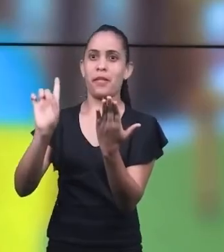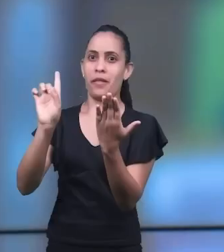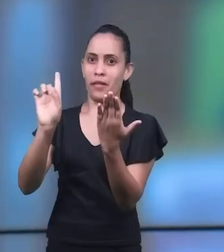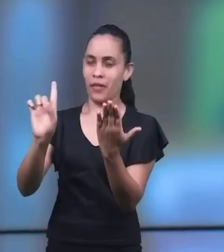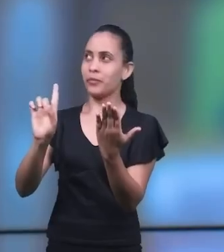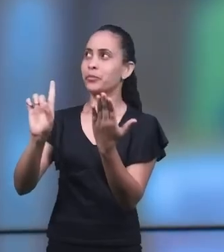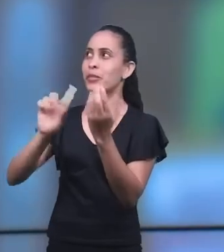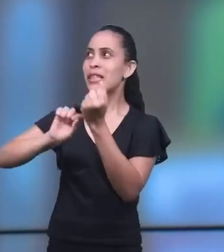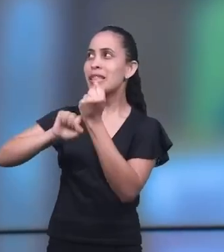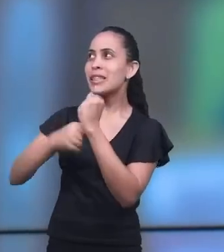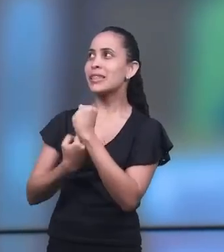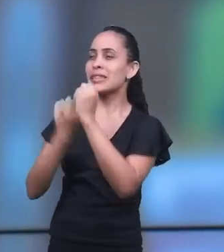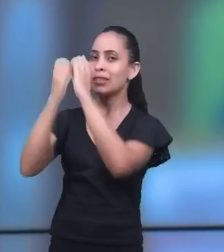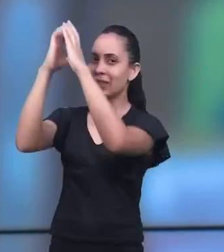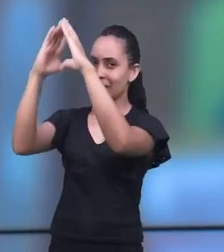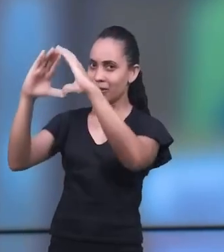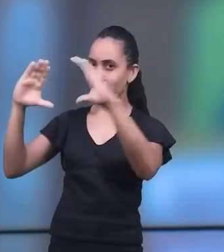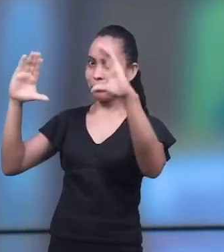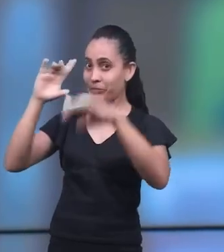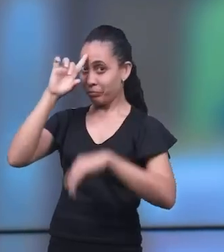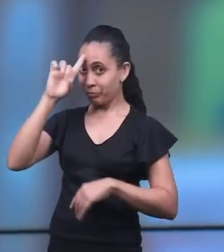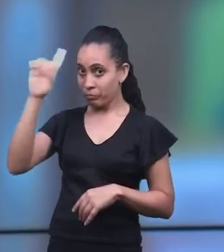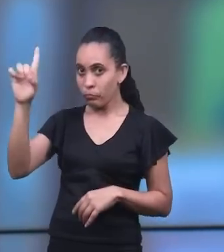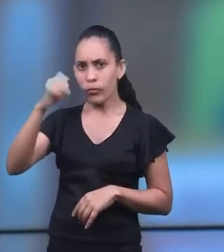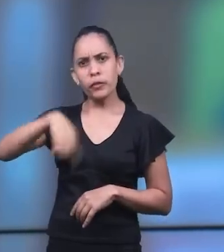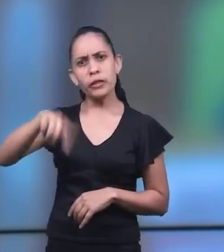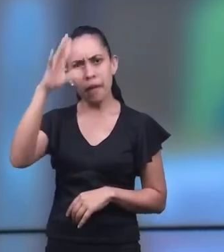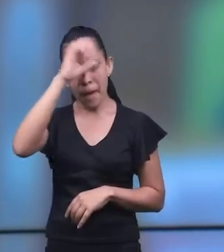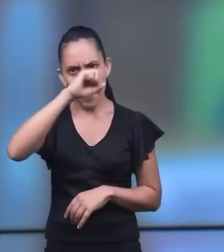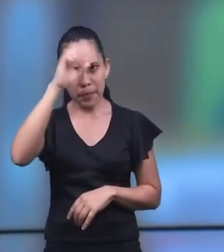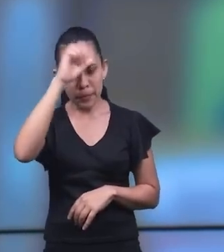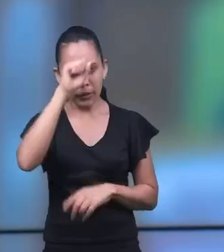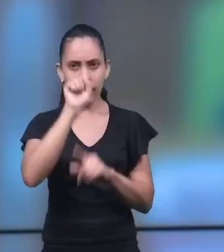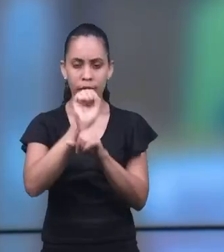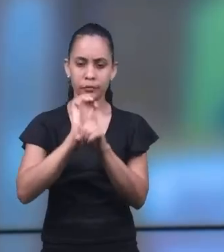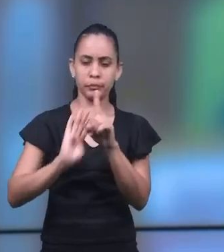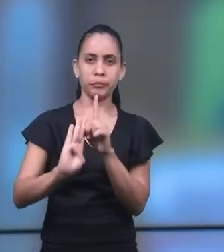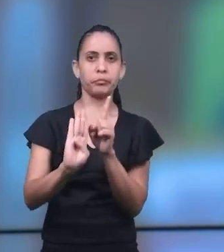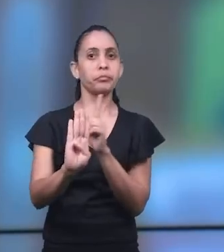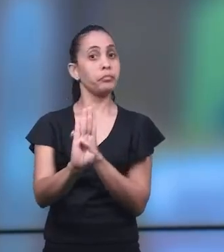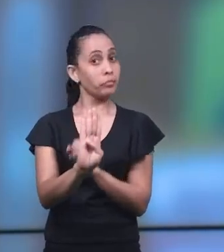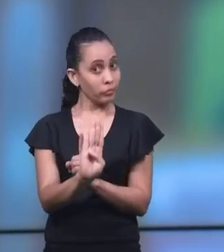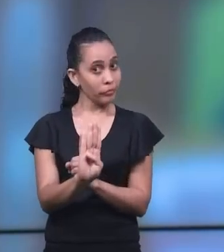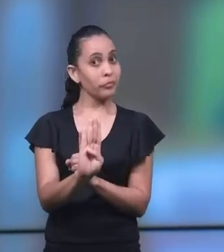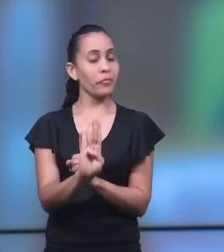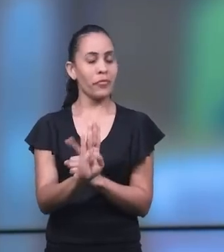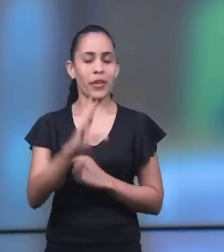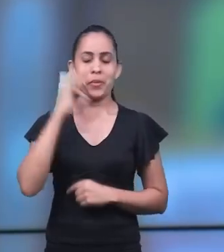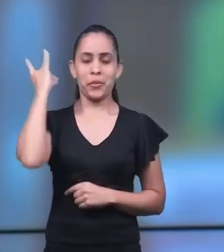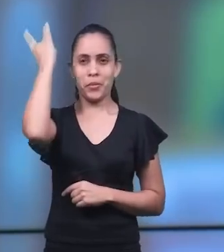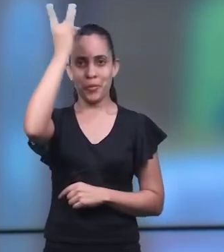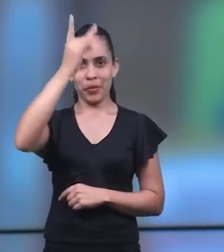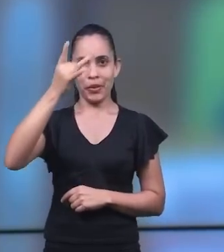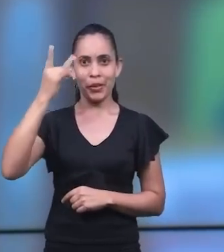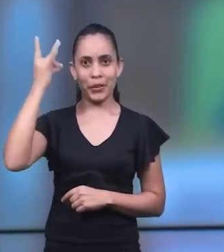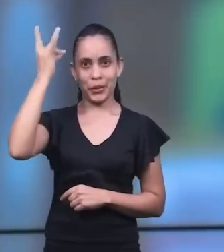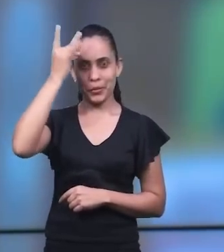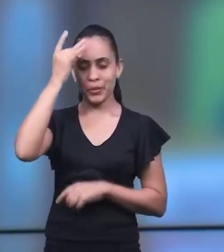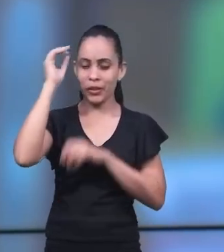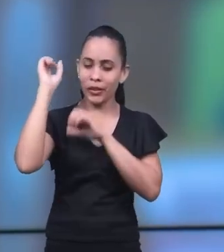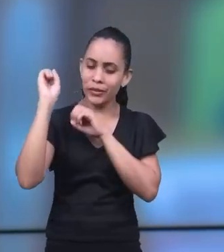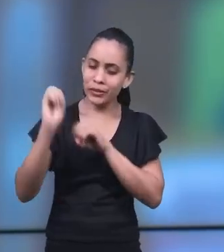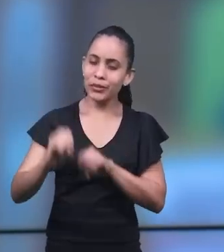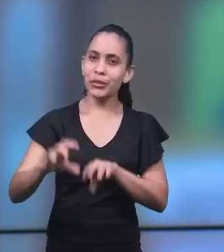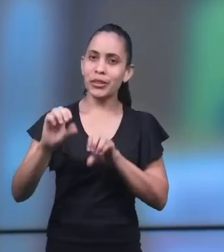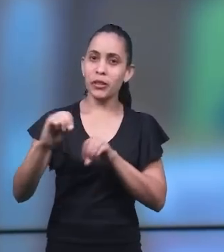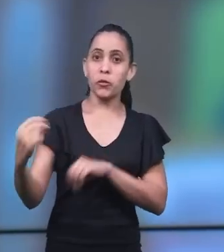de Deus. Quantos segredos vocês aprenderam no estudo da Escola Bíblica Dominical? O Espírito